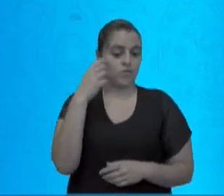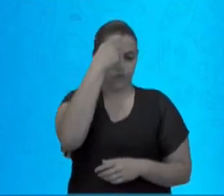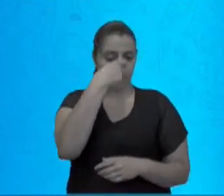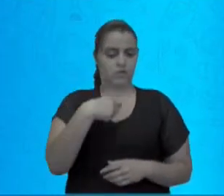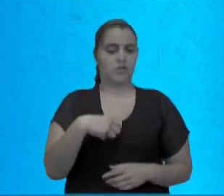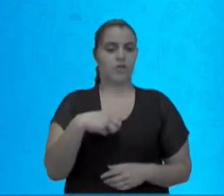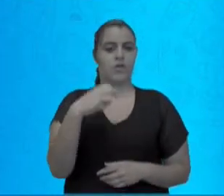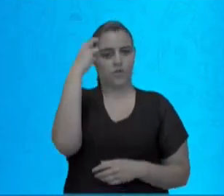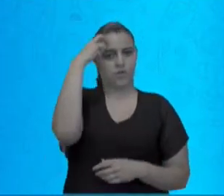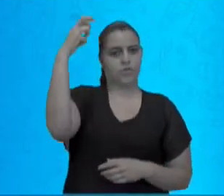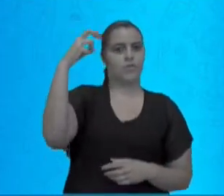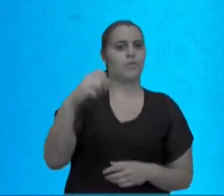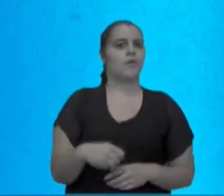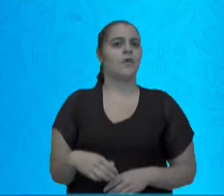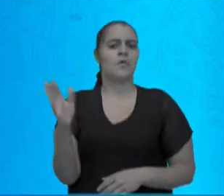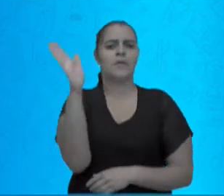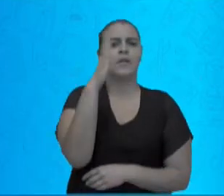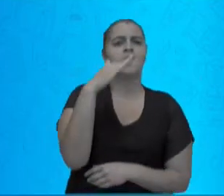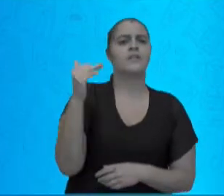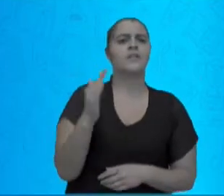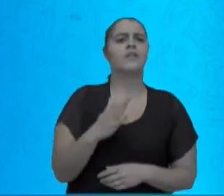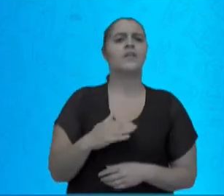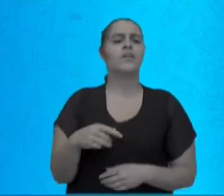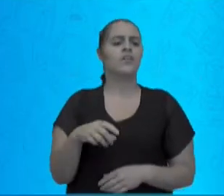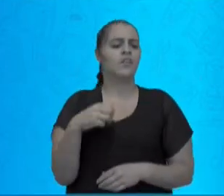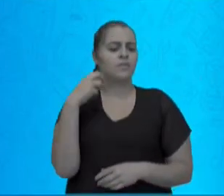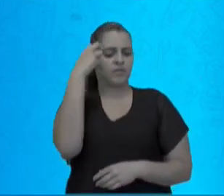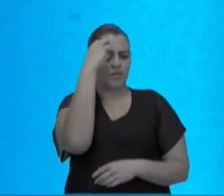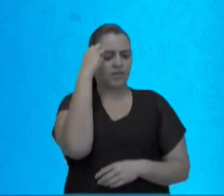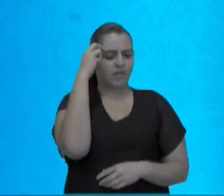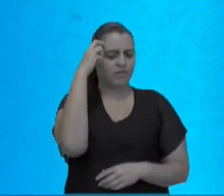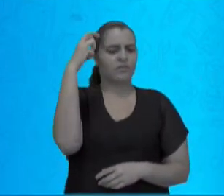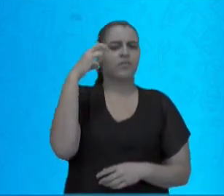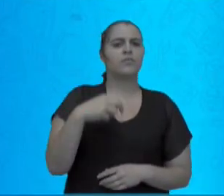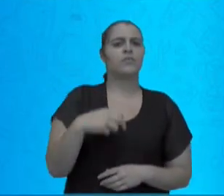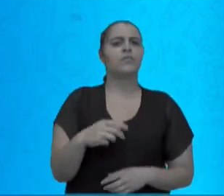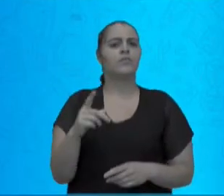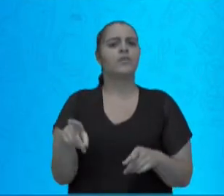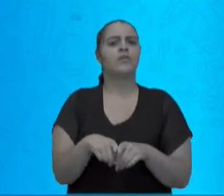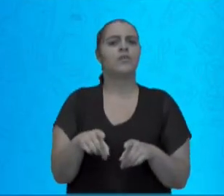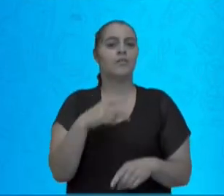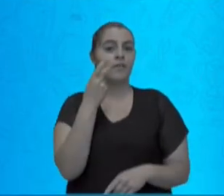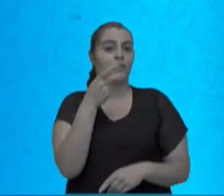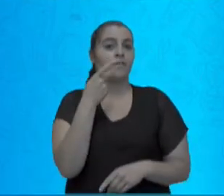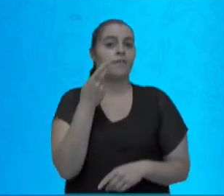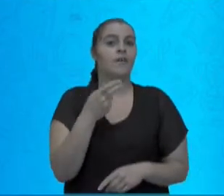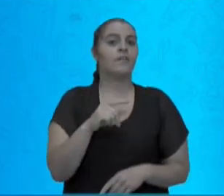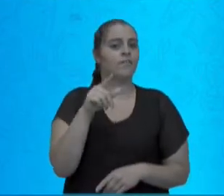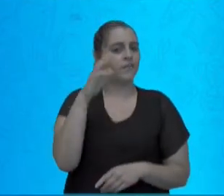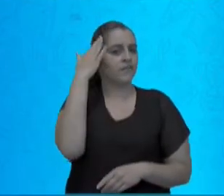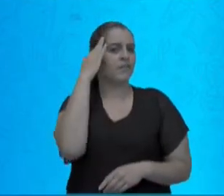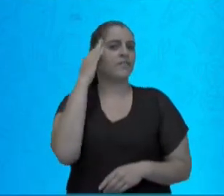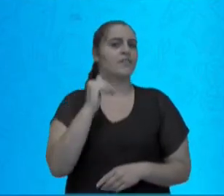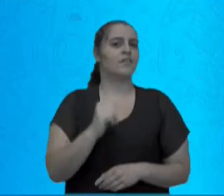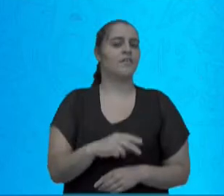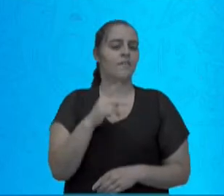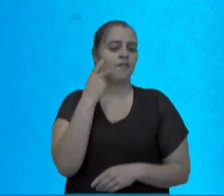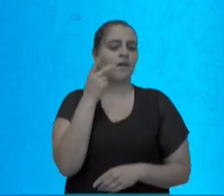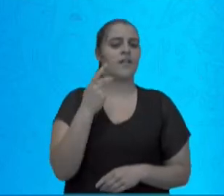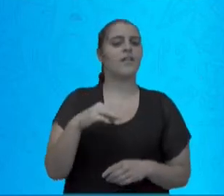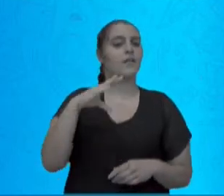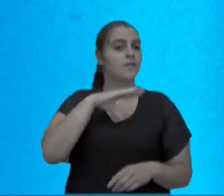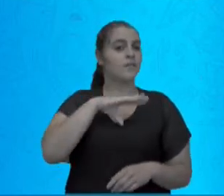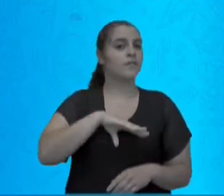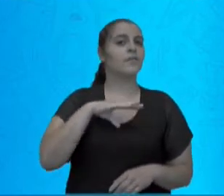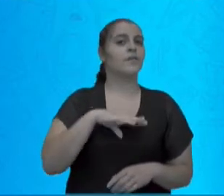enquanto brasileiros, também temos a nossa identidade, a nossa língua. Eu falo e você me entende. falamos uma